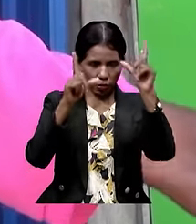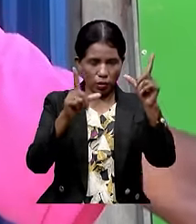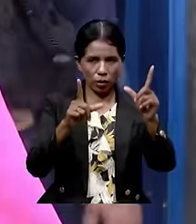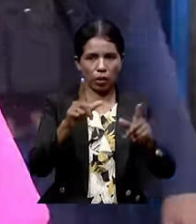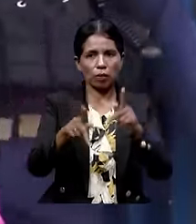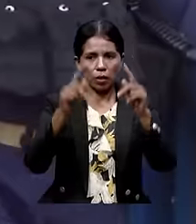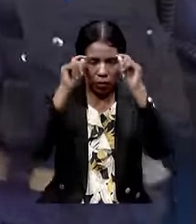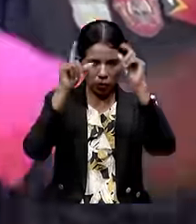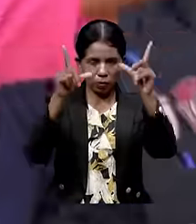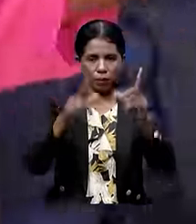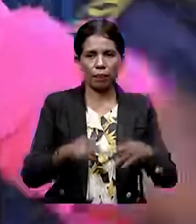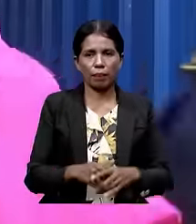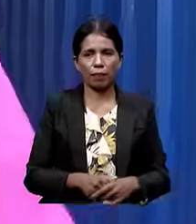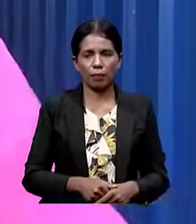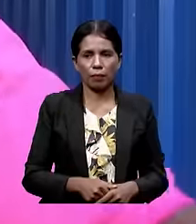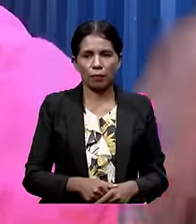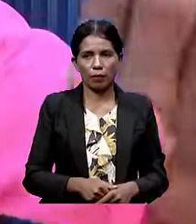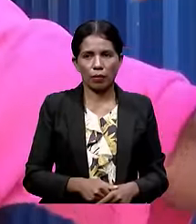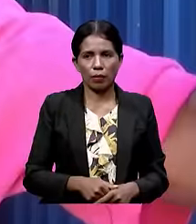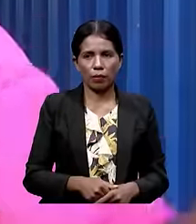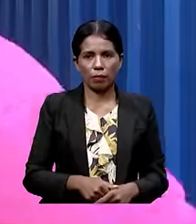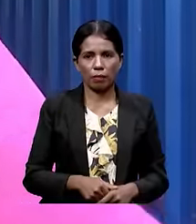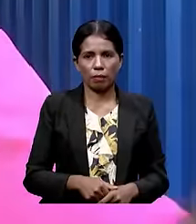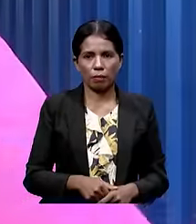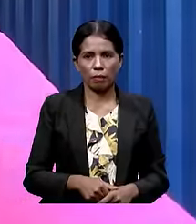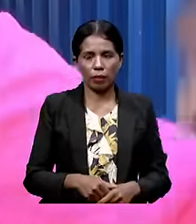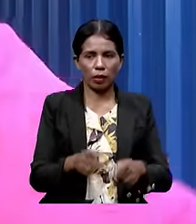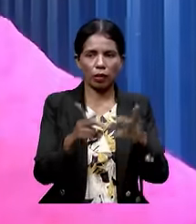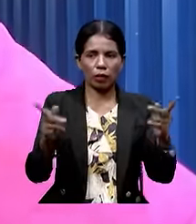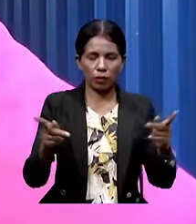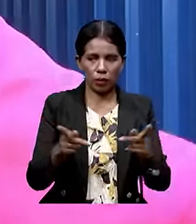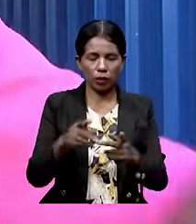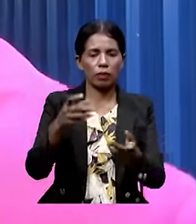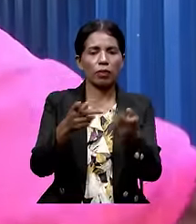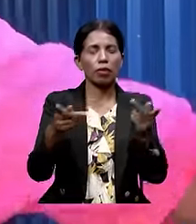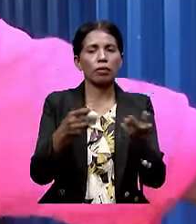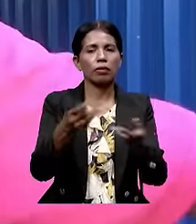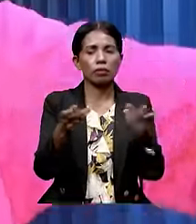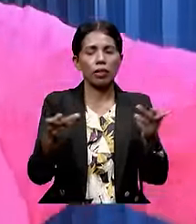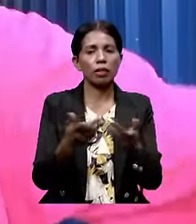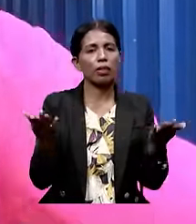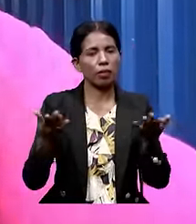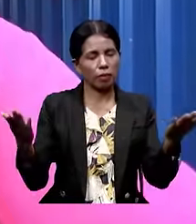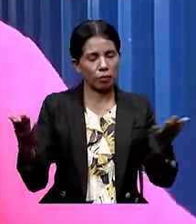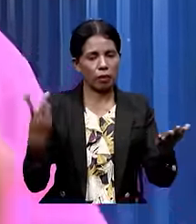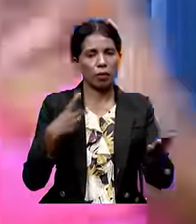kan. Ami istir. Ya, be, pati ni hatu pati ni ne be, pati. Ami hatar